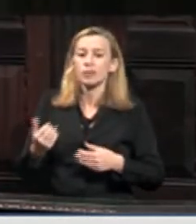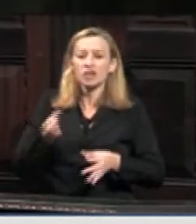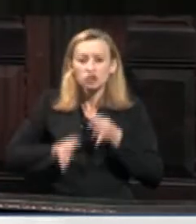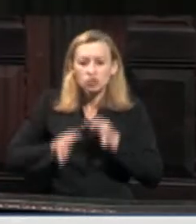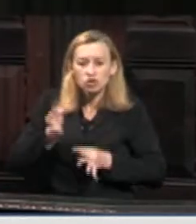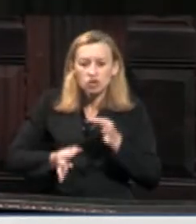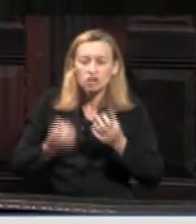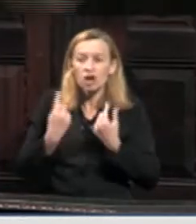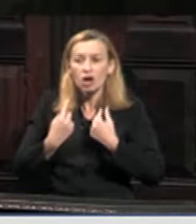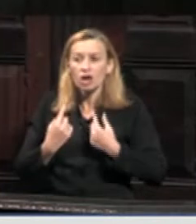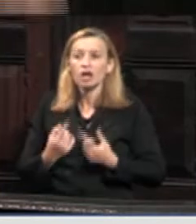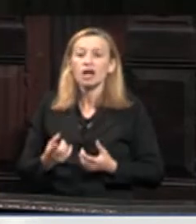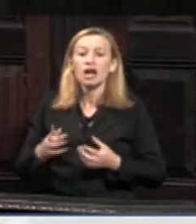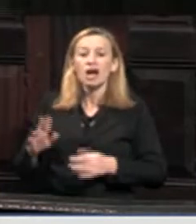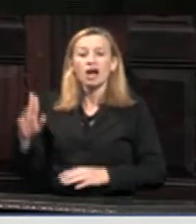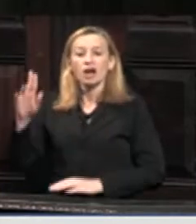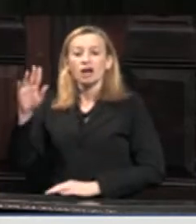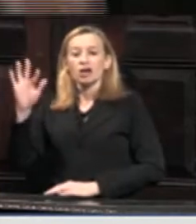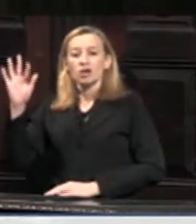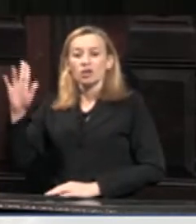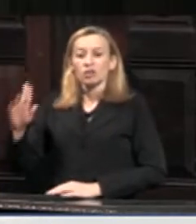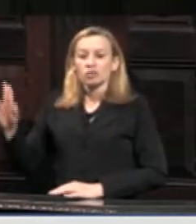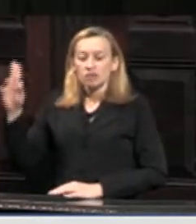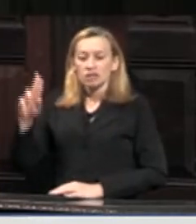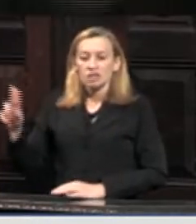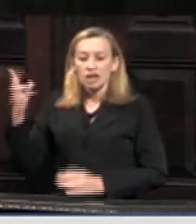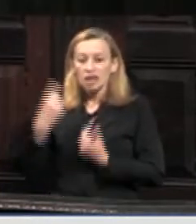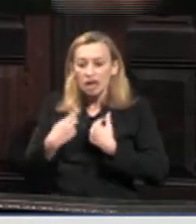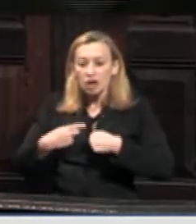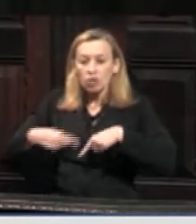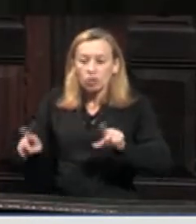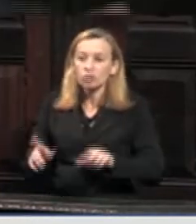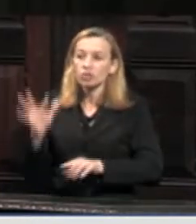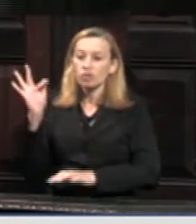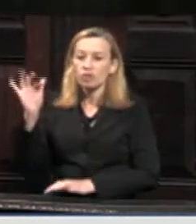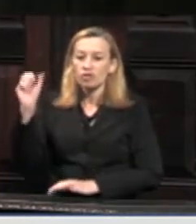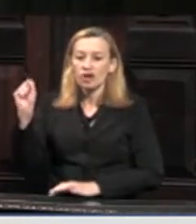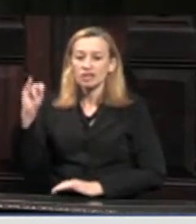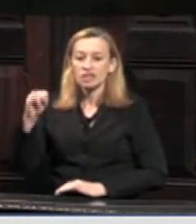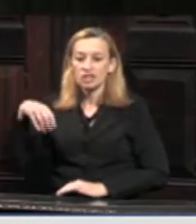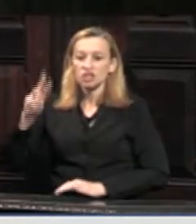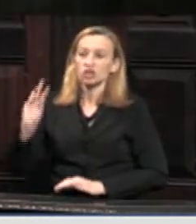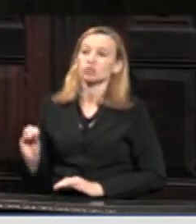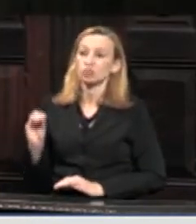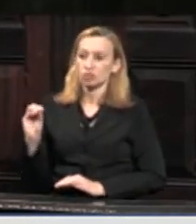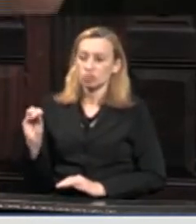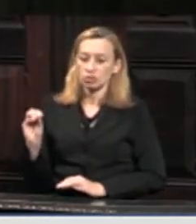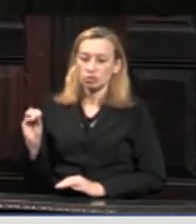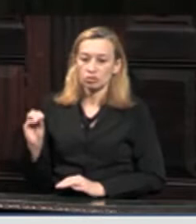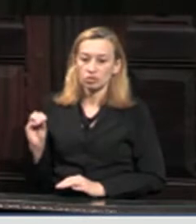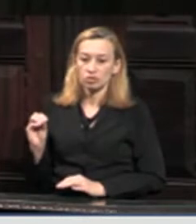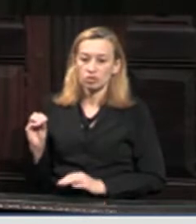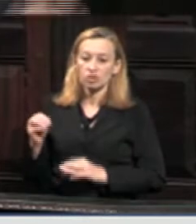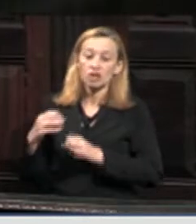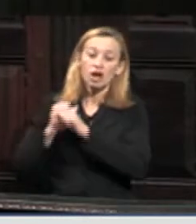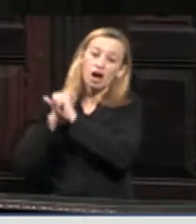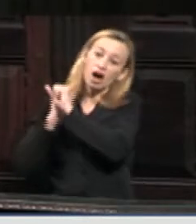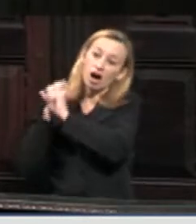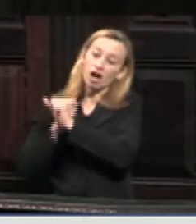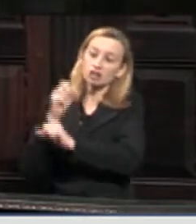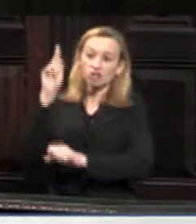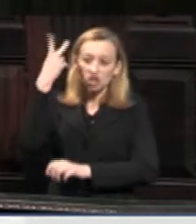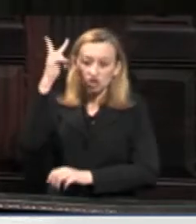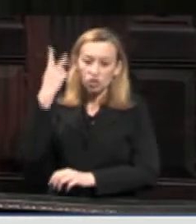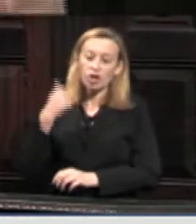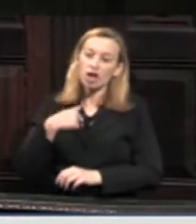contra o fascismo, essa chaga, esse câncer que já afetou a humanidade em vários e dramáticos períodos históricos. Portanto, faço aqui